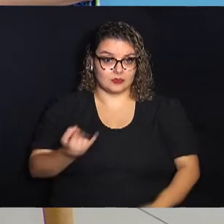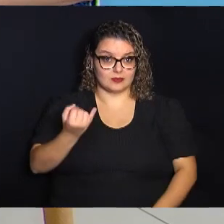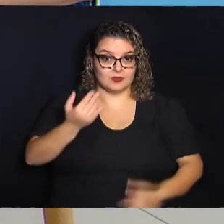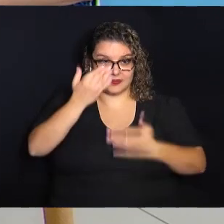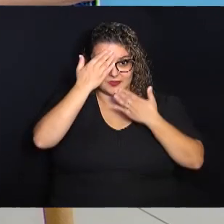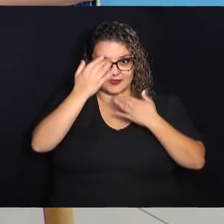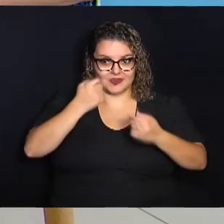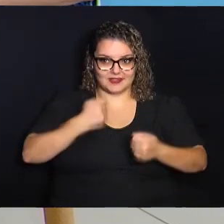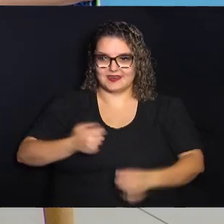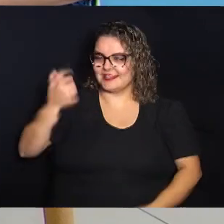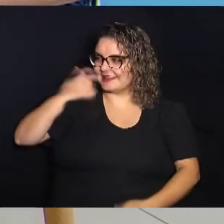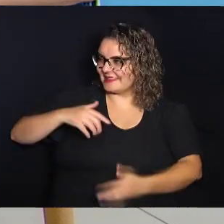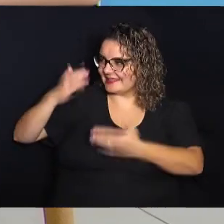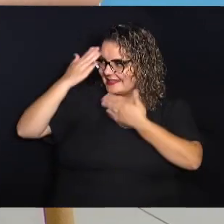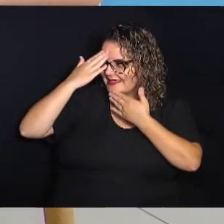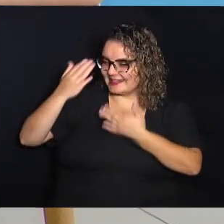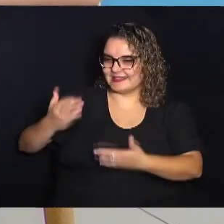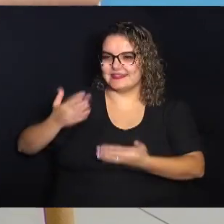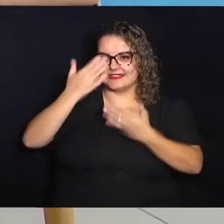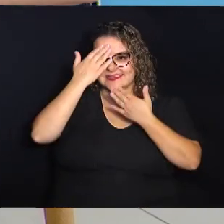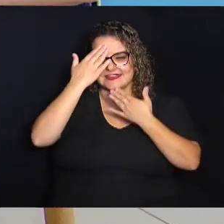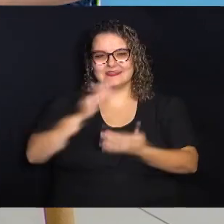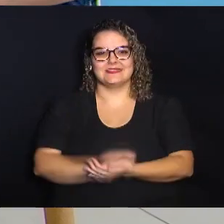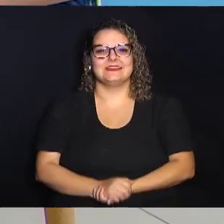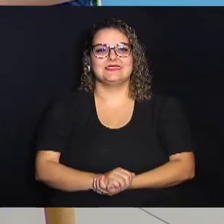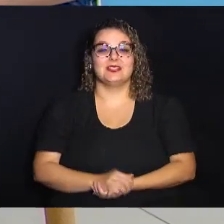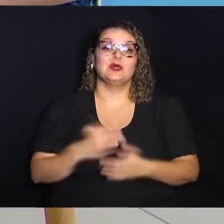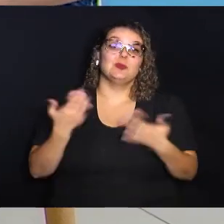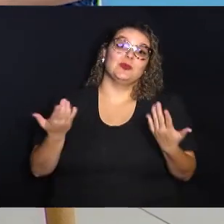super importantes. Muito obrigado pela entrevista. Eu que agradeço, muito